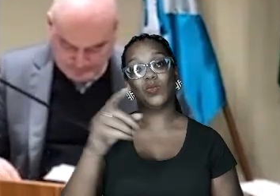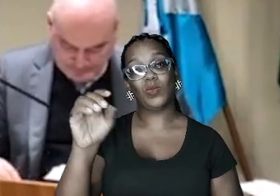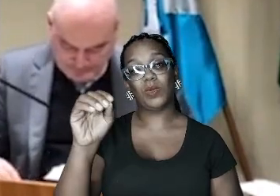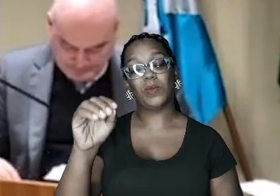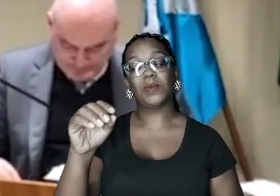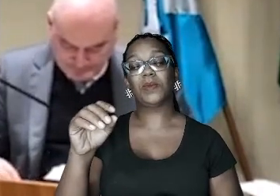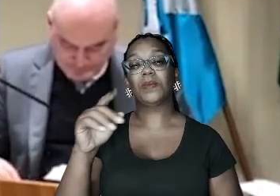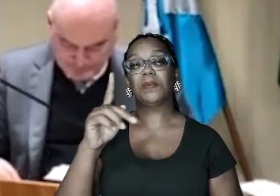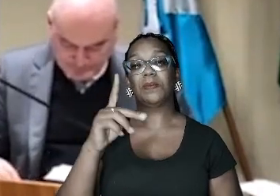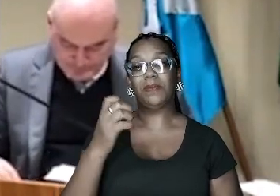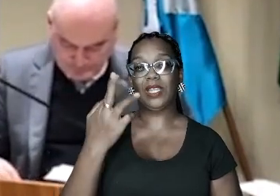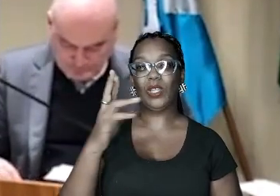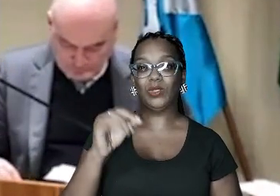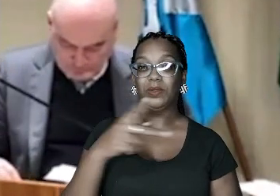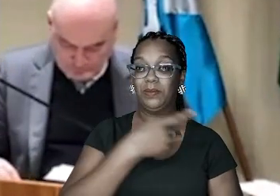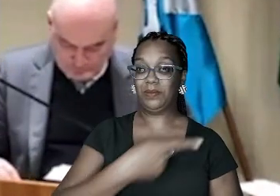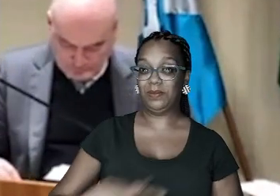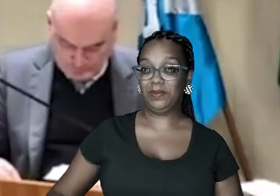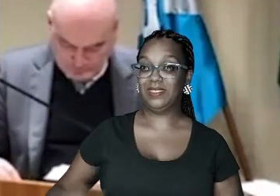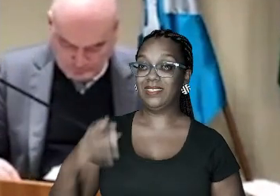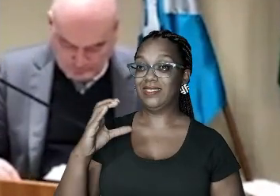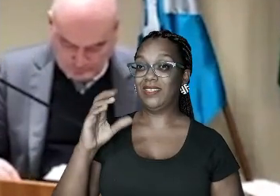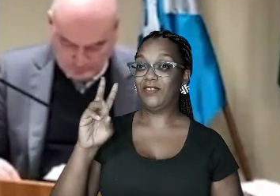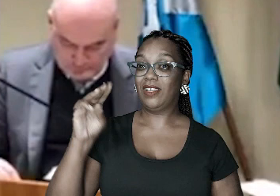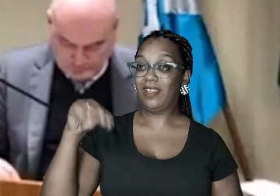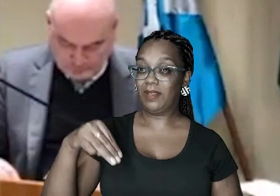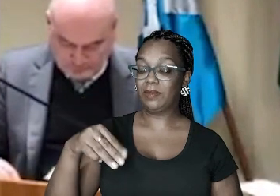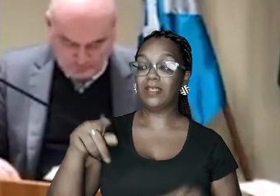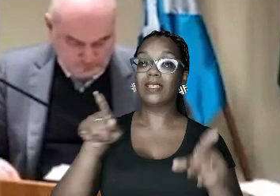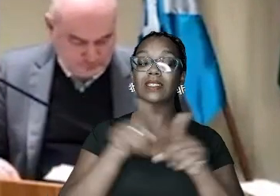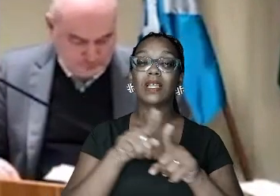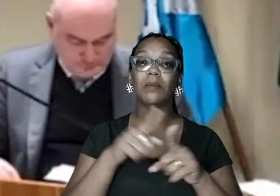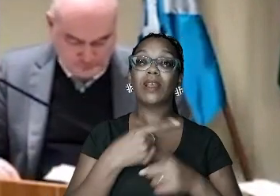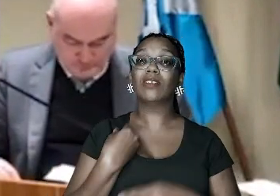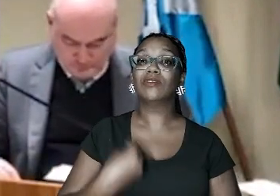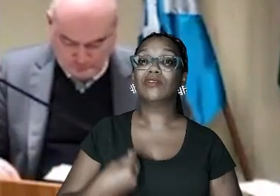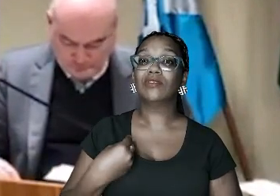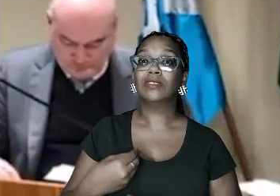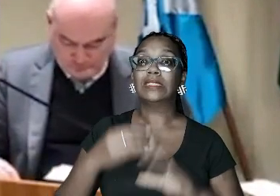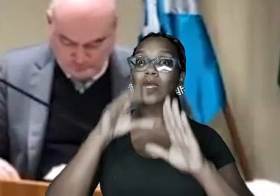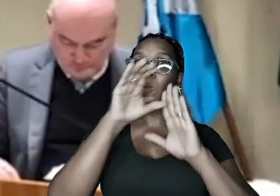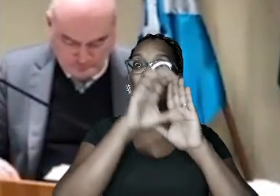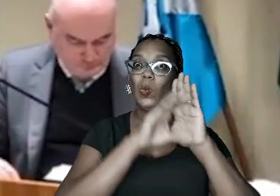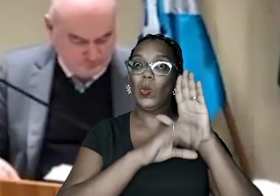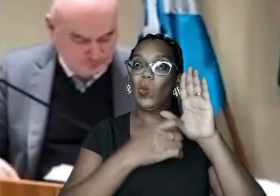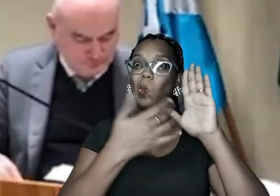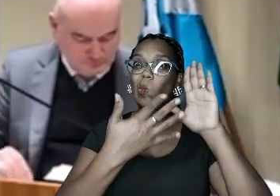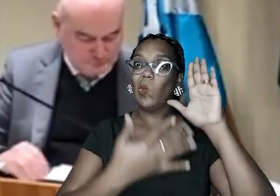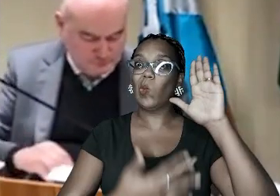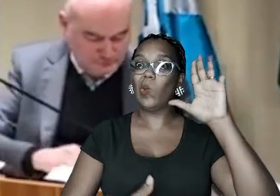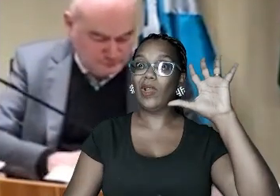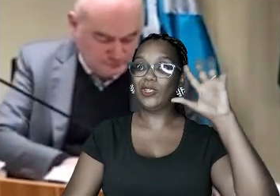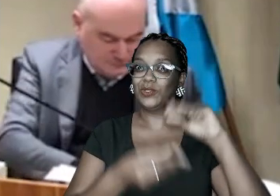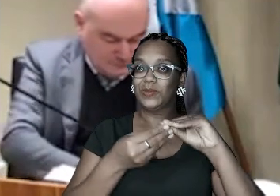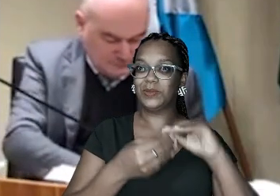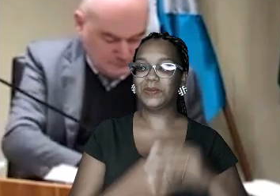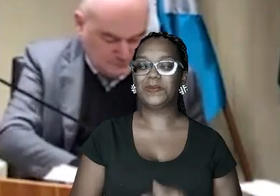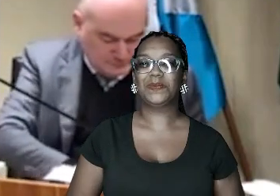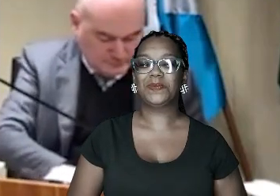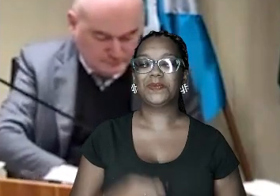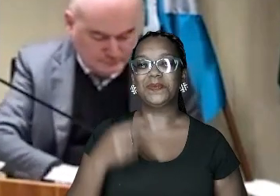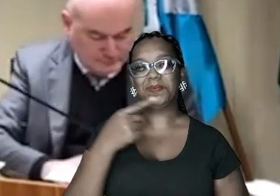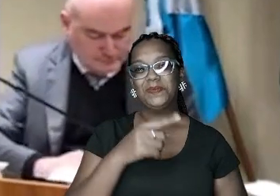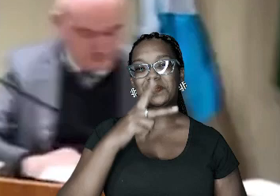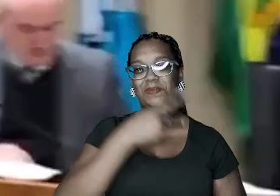da cvm que tem aqui também o extenso currículo resumido né Ele é presidente da